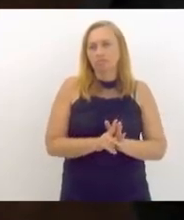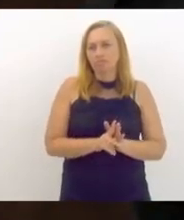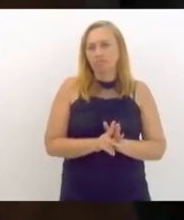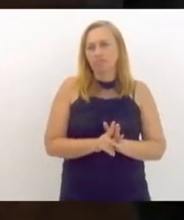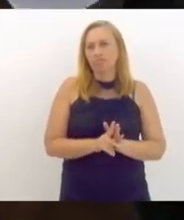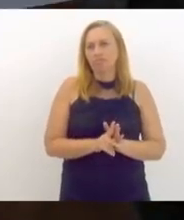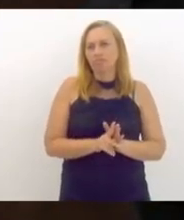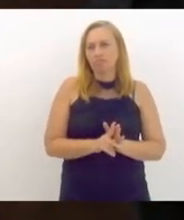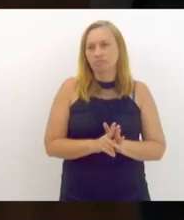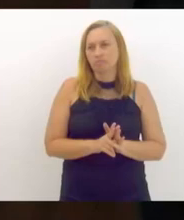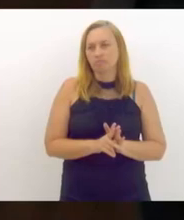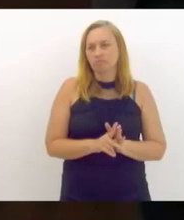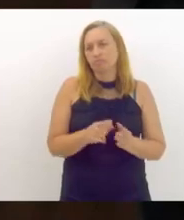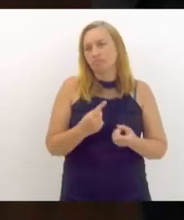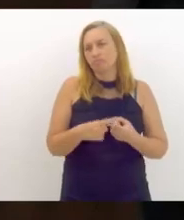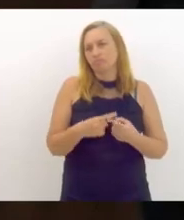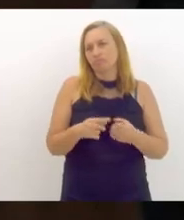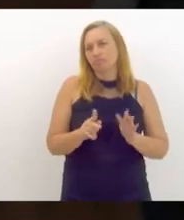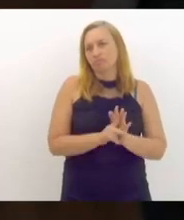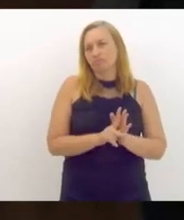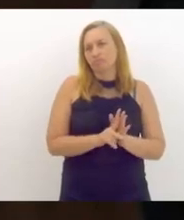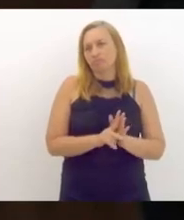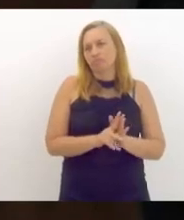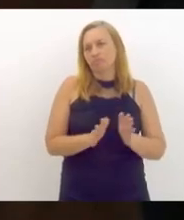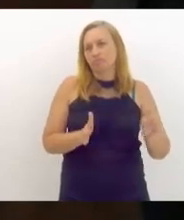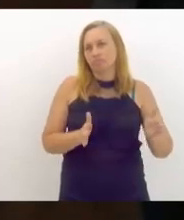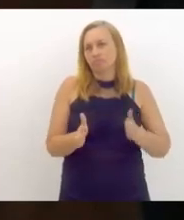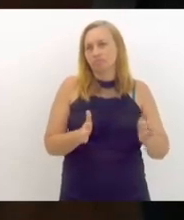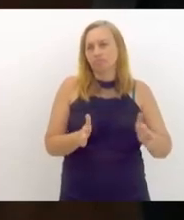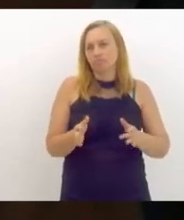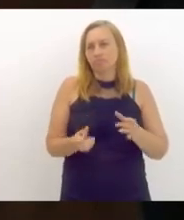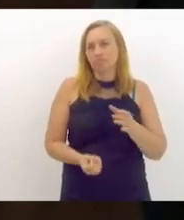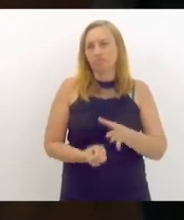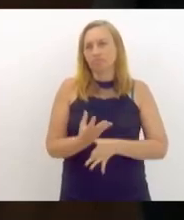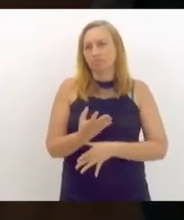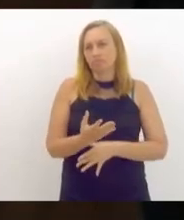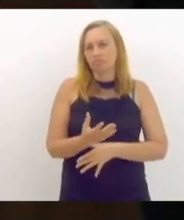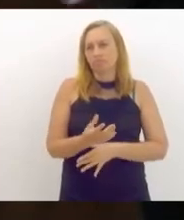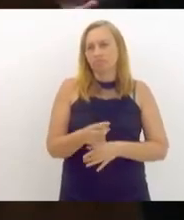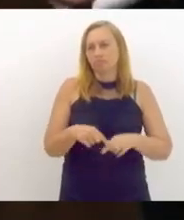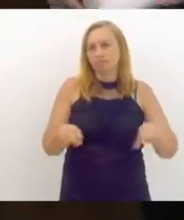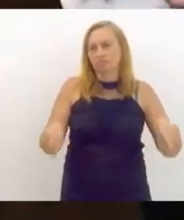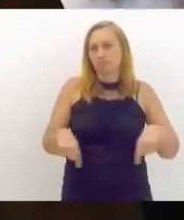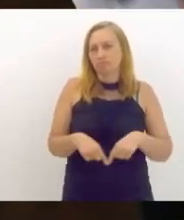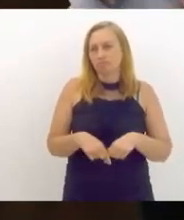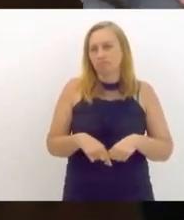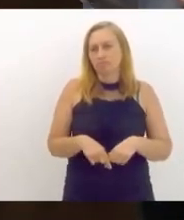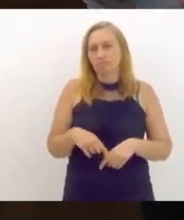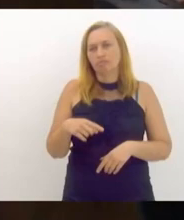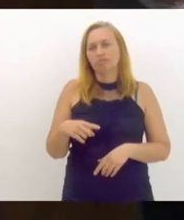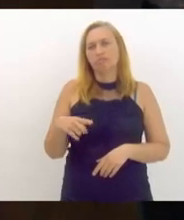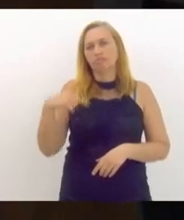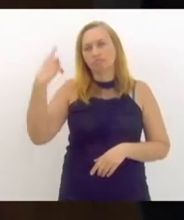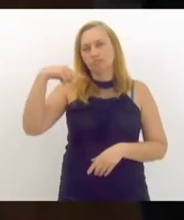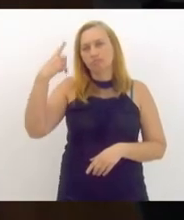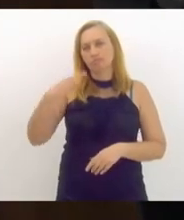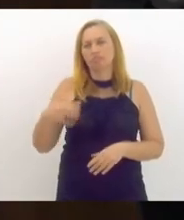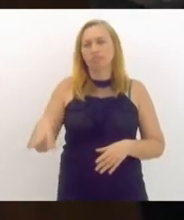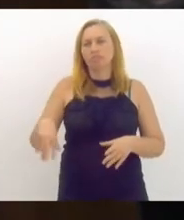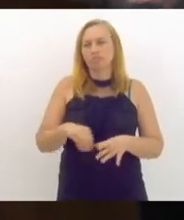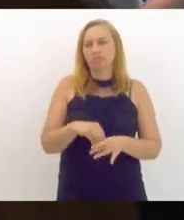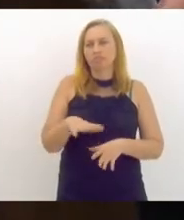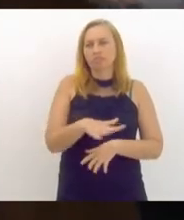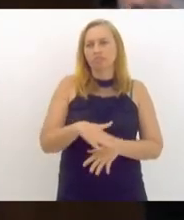projeto. Porque o projeto define um prazo para a implantação das salas para os advogados dentro do sistema